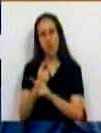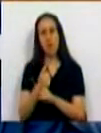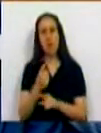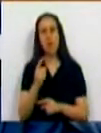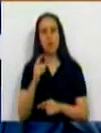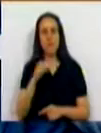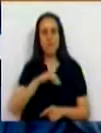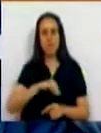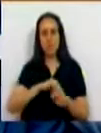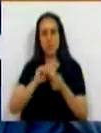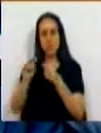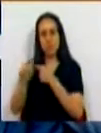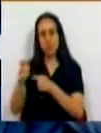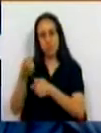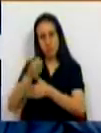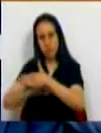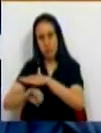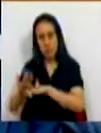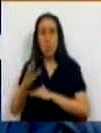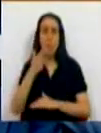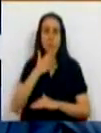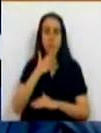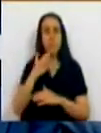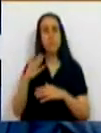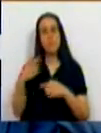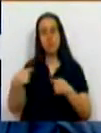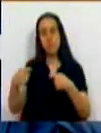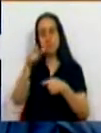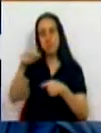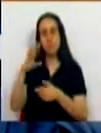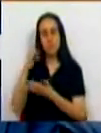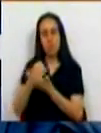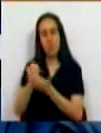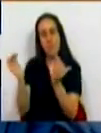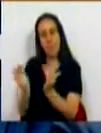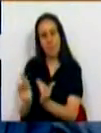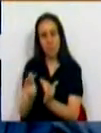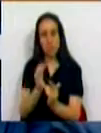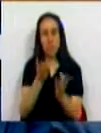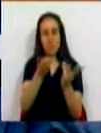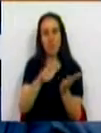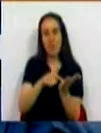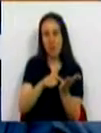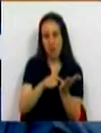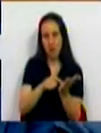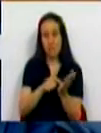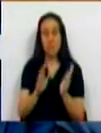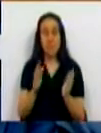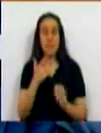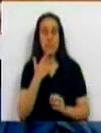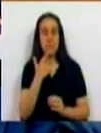assim, nós estamos com um nível de execução das despesas pessoal abaixo daquilo que estava orçamentado. Ou seja, não é